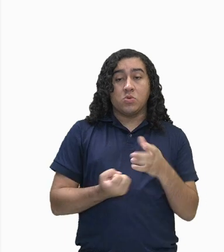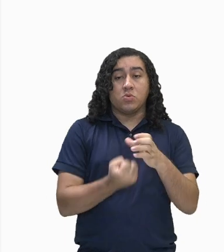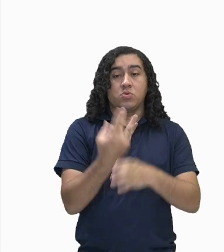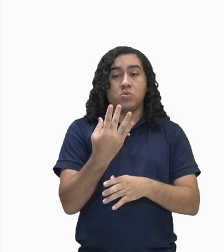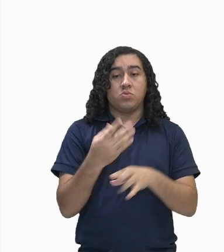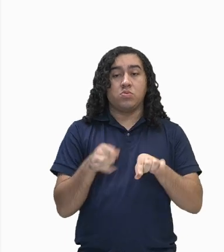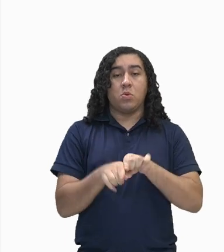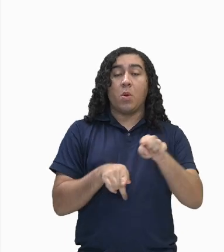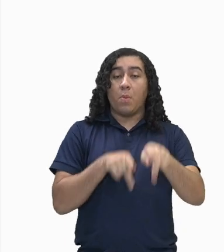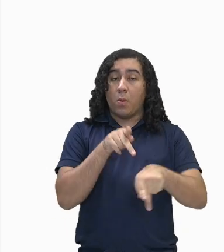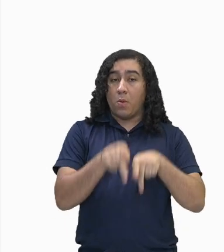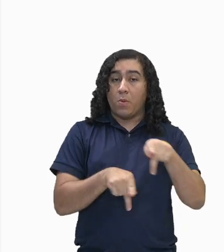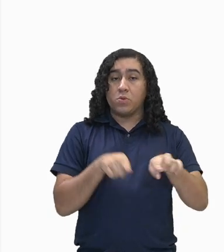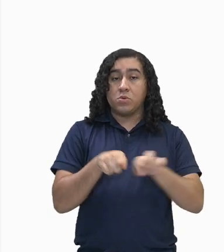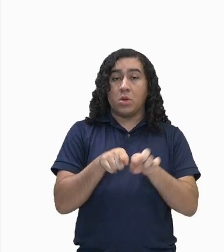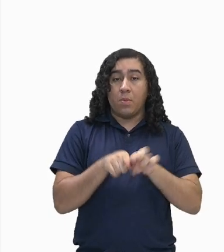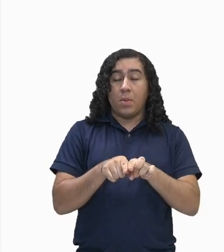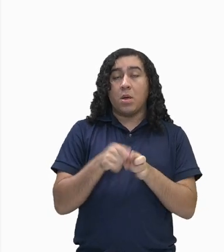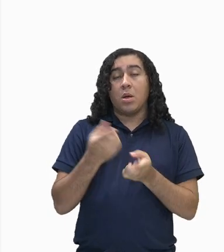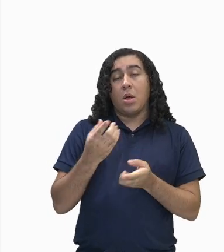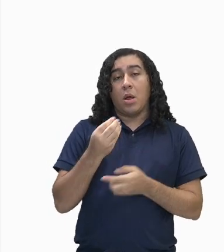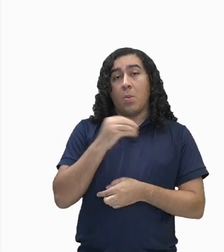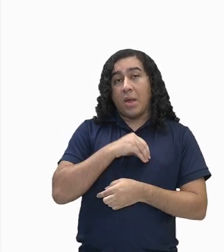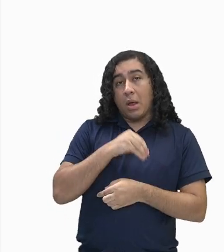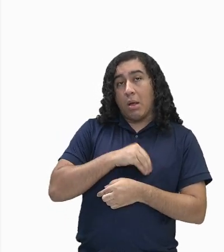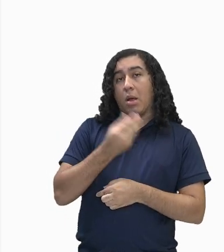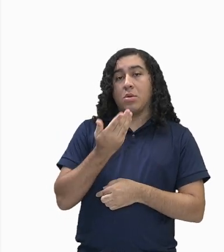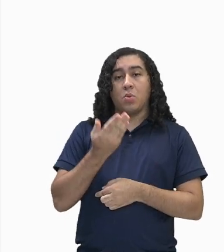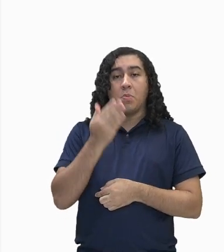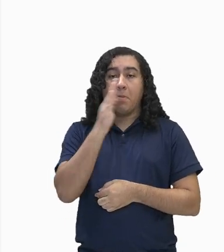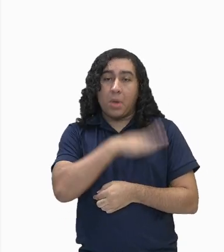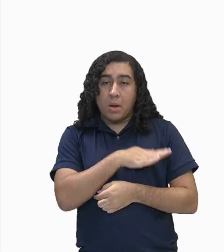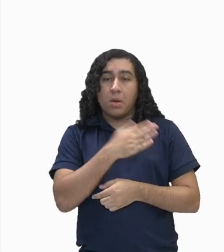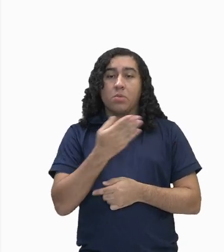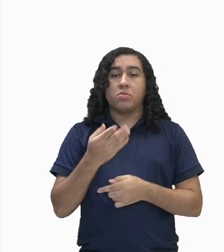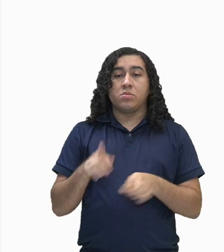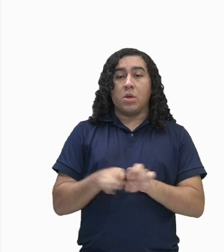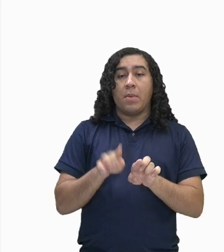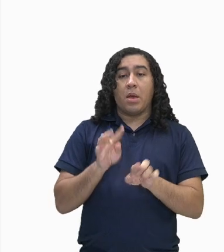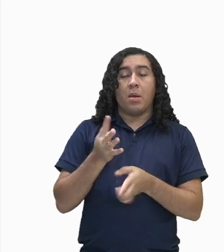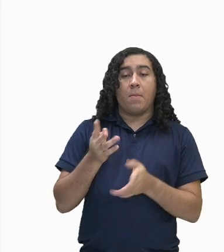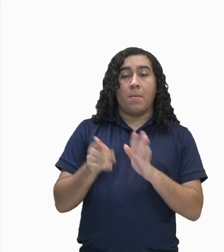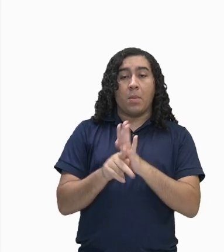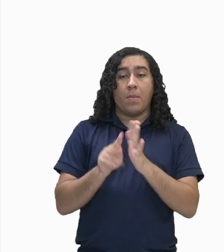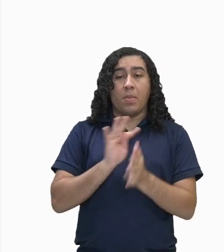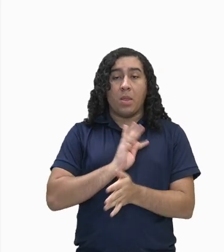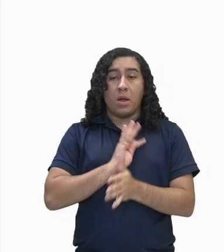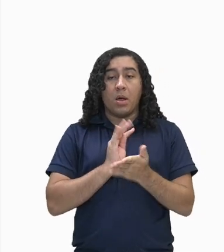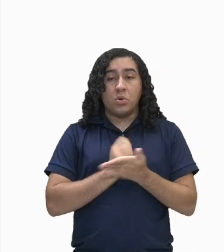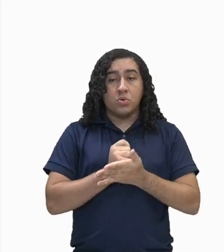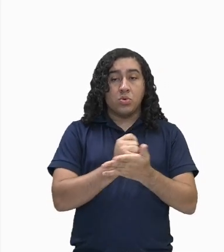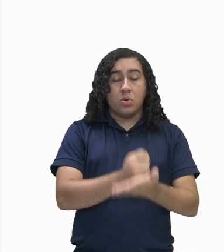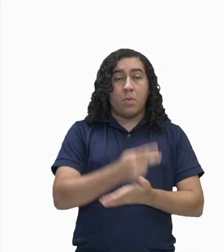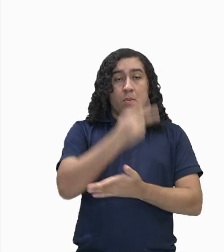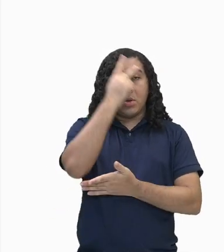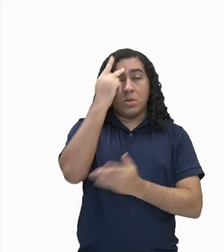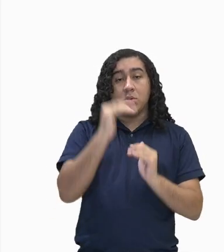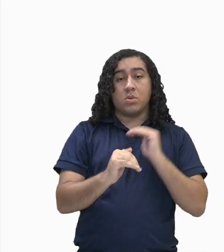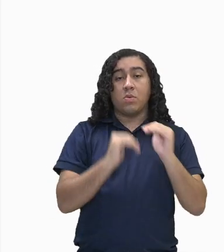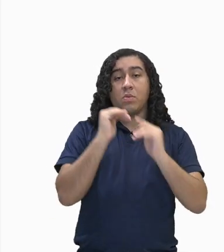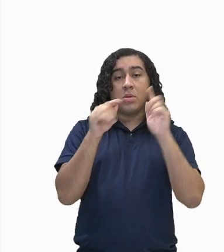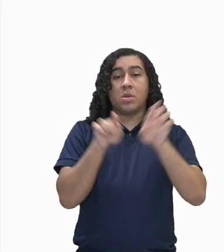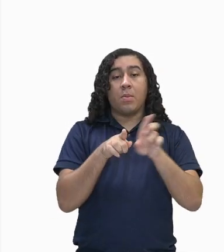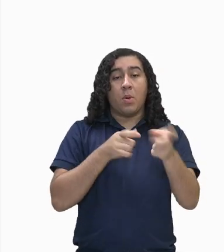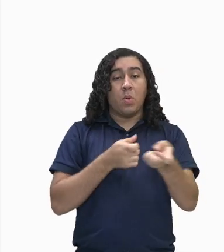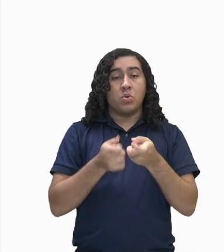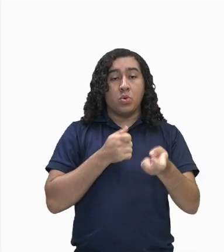de elementos como o mal, o pecado, as técnicas que ajudaram os povos a se desenvolver, né, como o domínio do fogo e